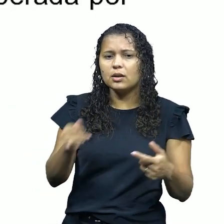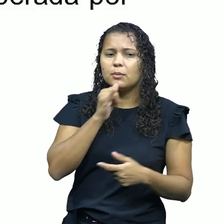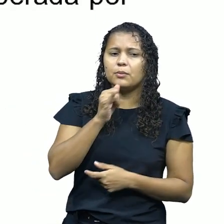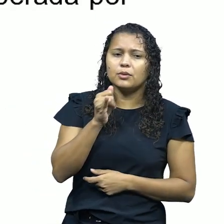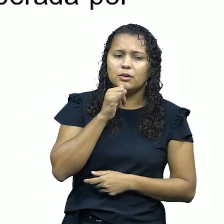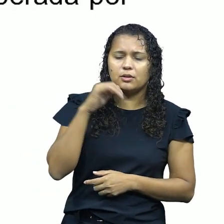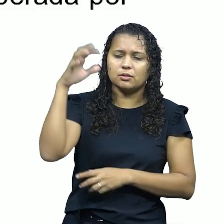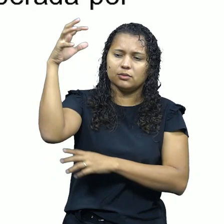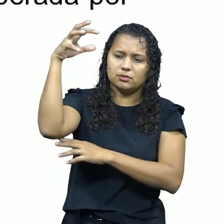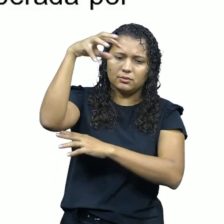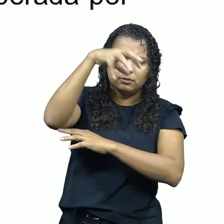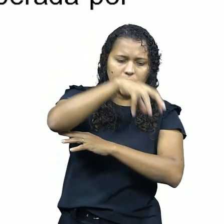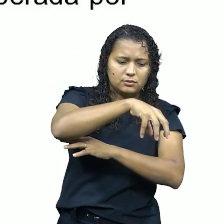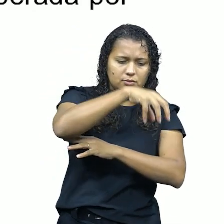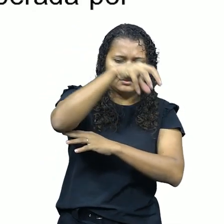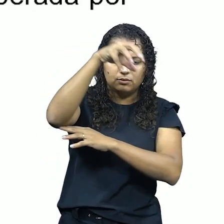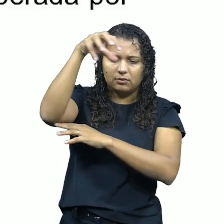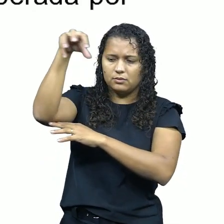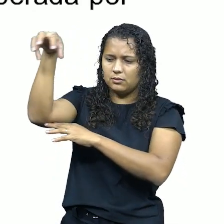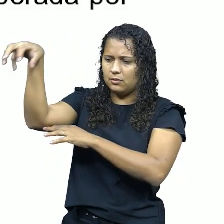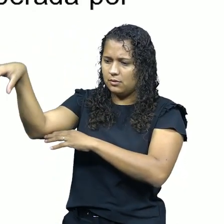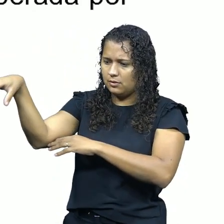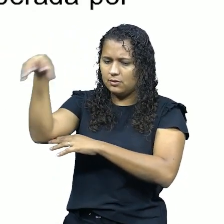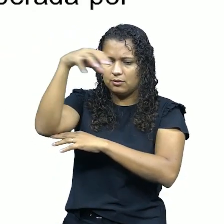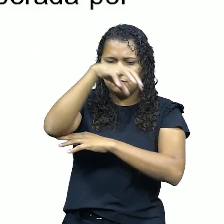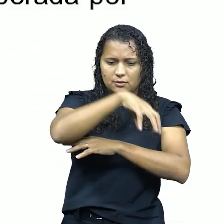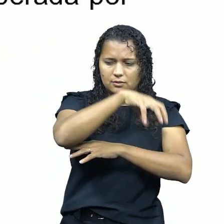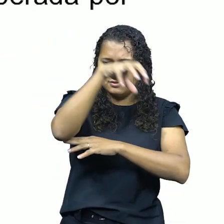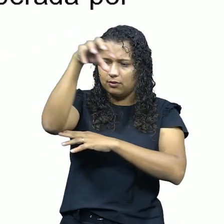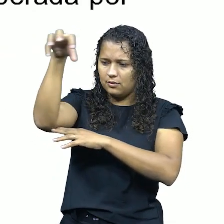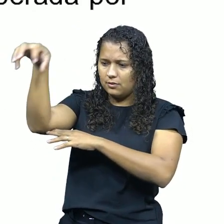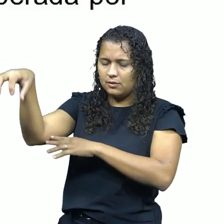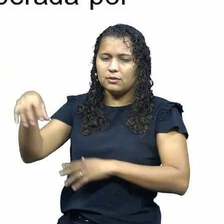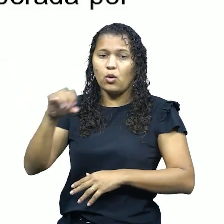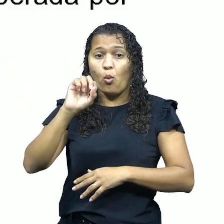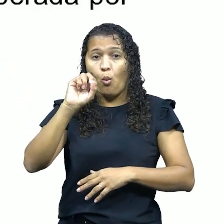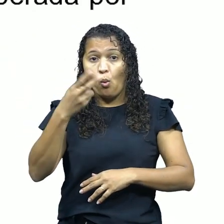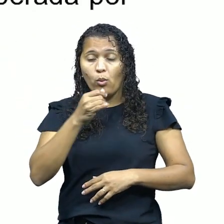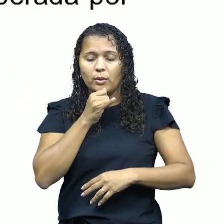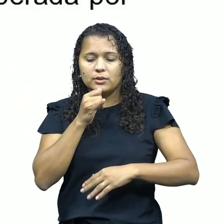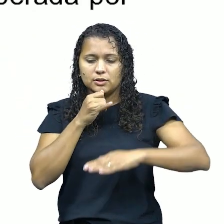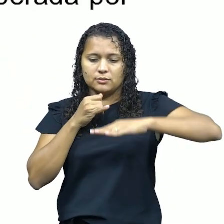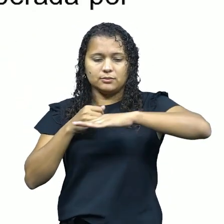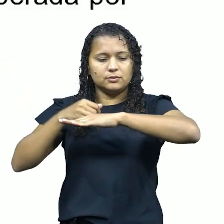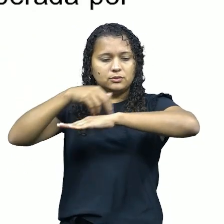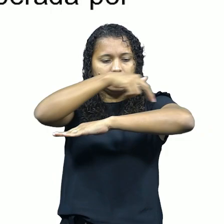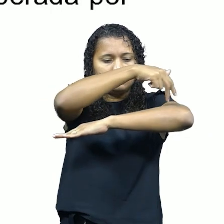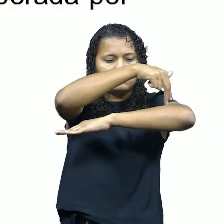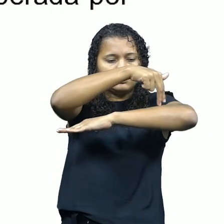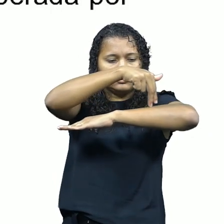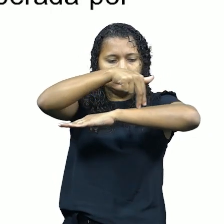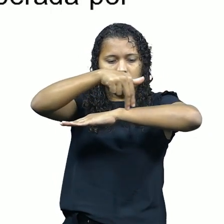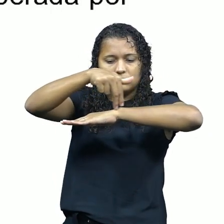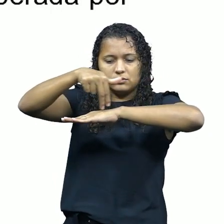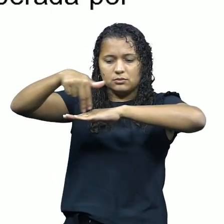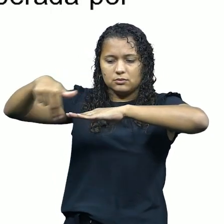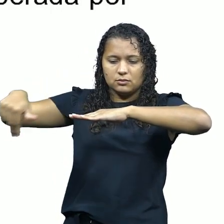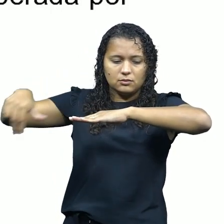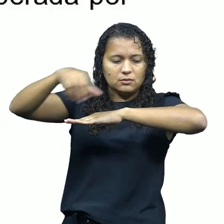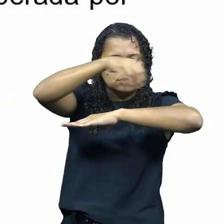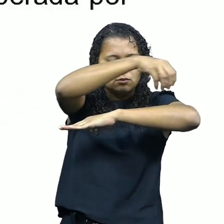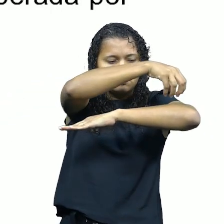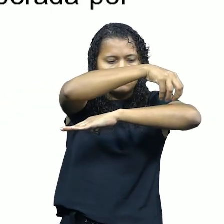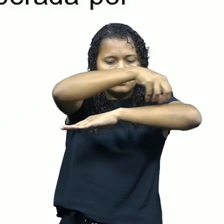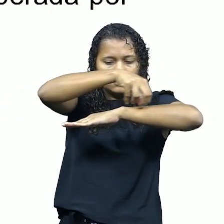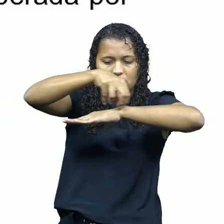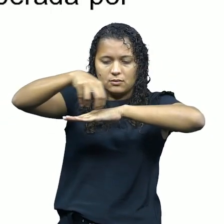tais como guindastes, esteiras e armazéns. São conhecidos como superestruturas portuárias. Então, a maior parte da superestrutura